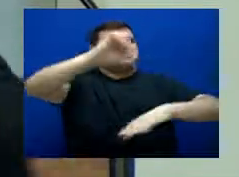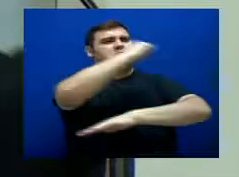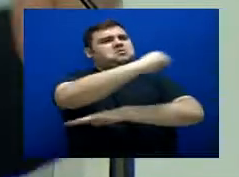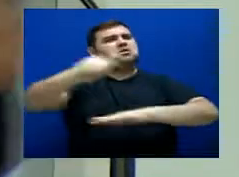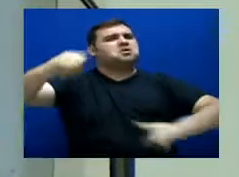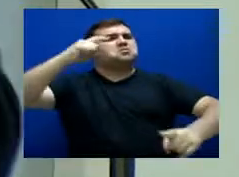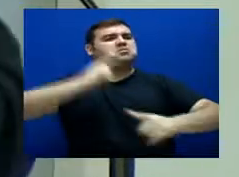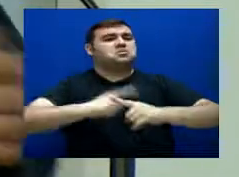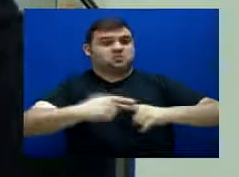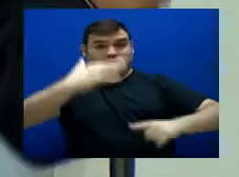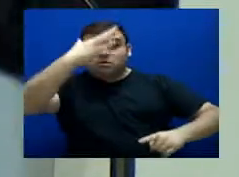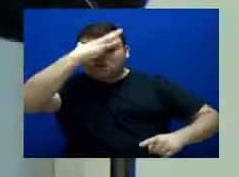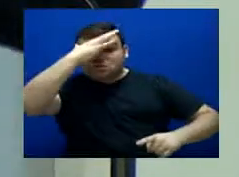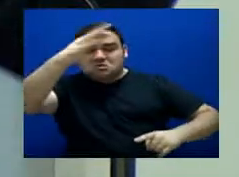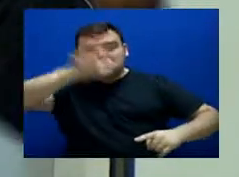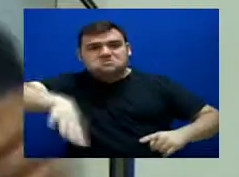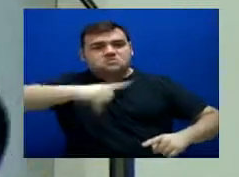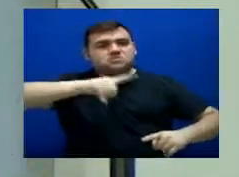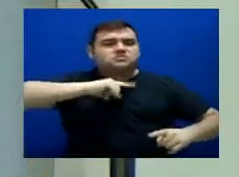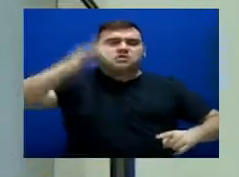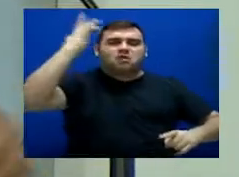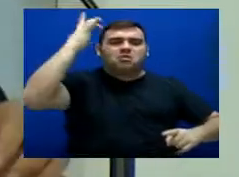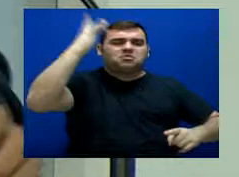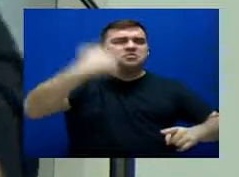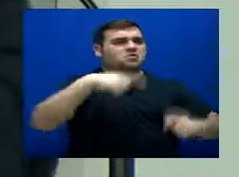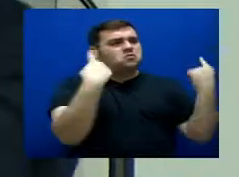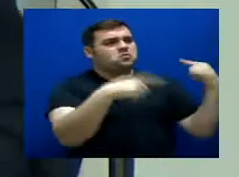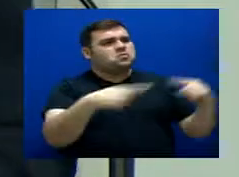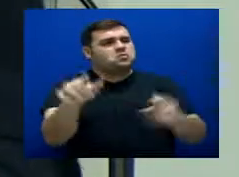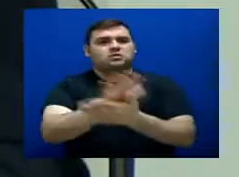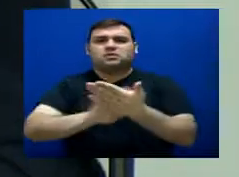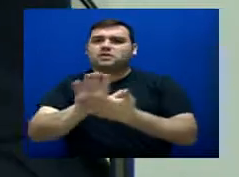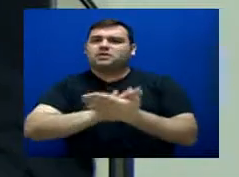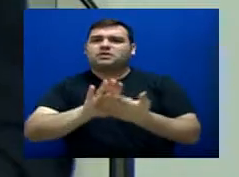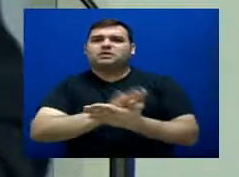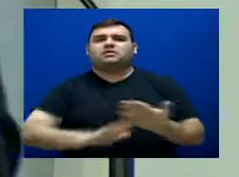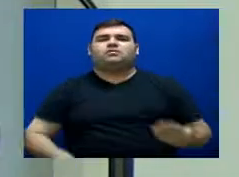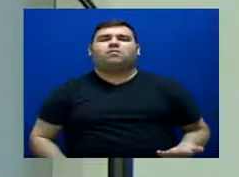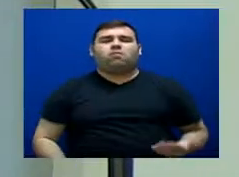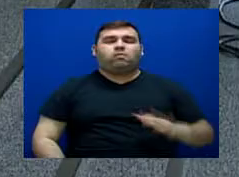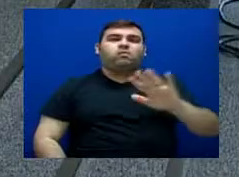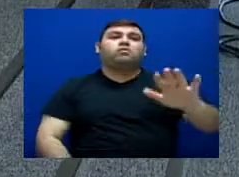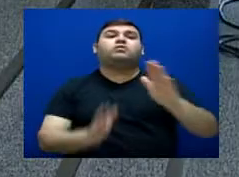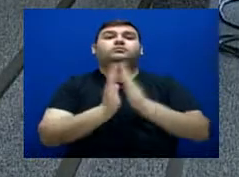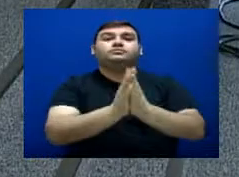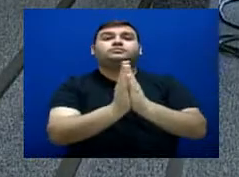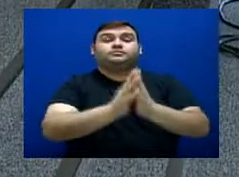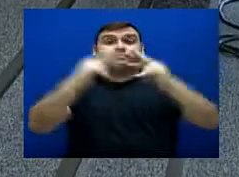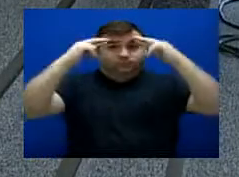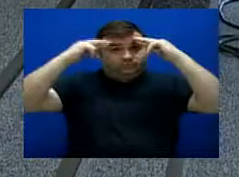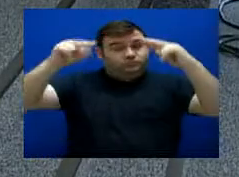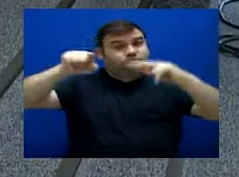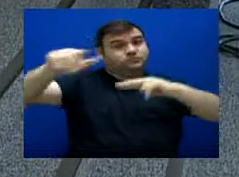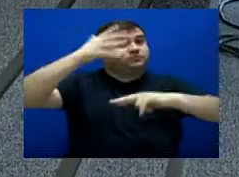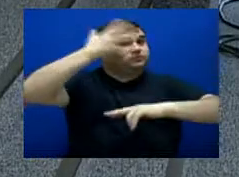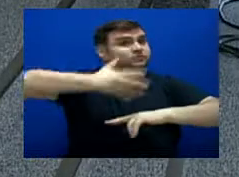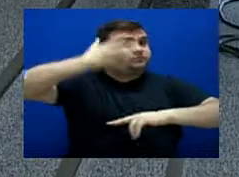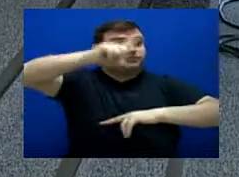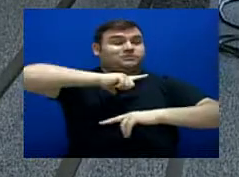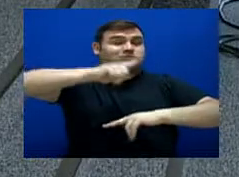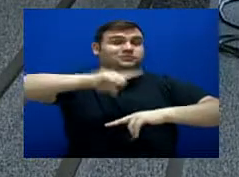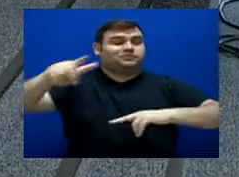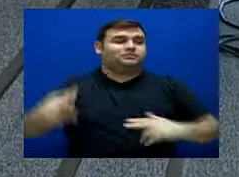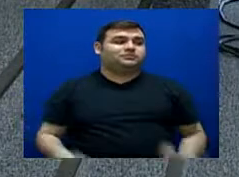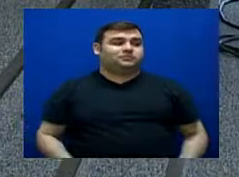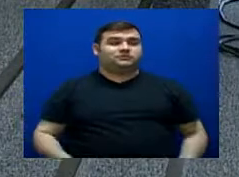porque um crente, na sua responsabilidade, não faz nada dessas coisas. Ó, por favor, respeito com o orador que está na